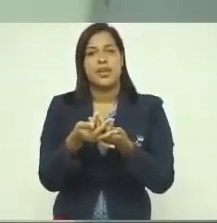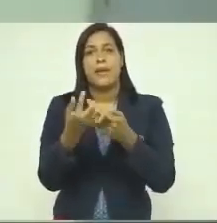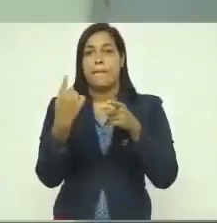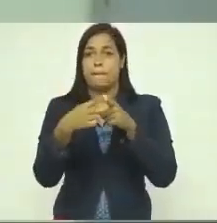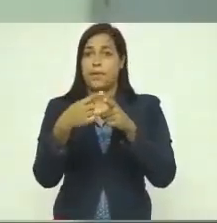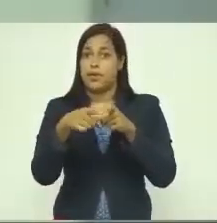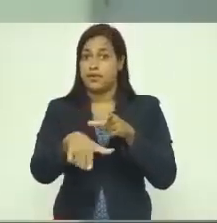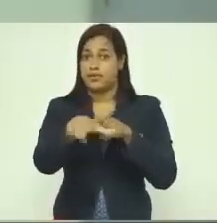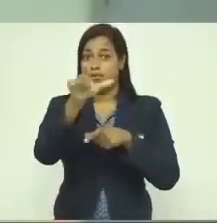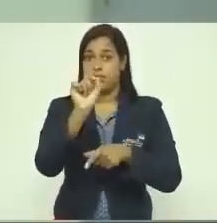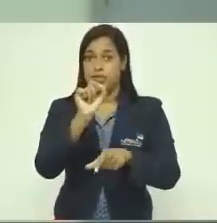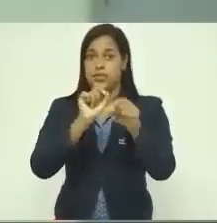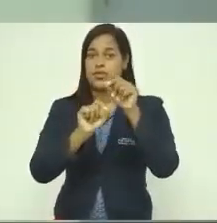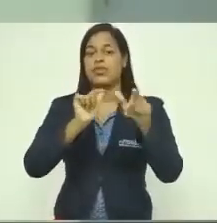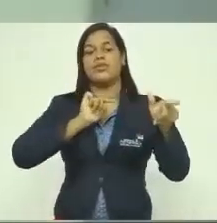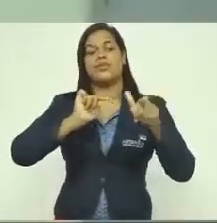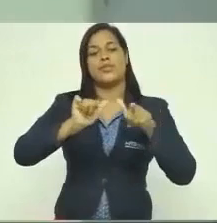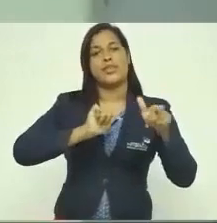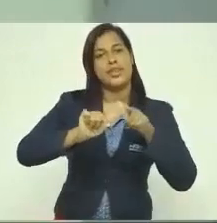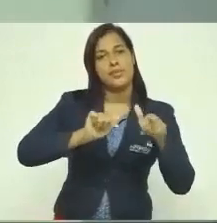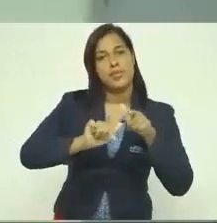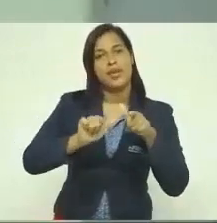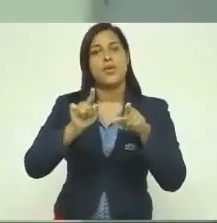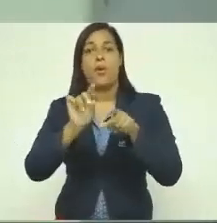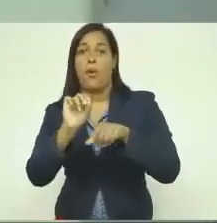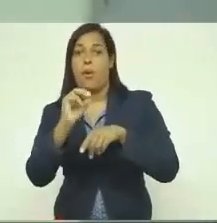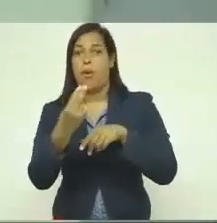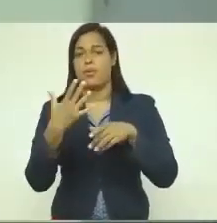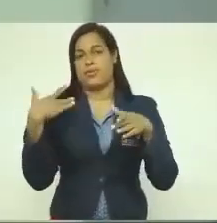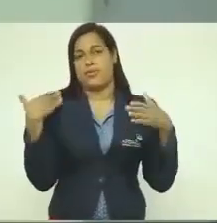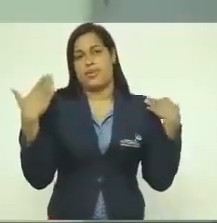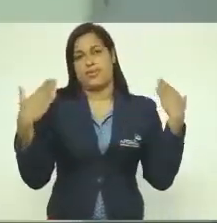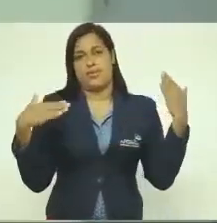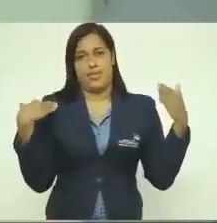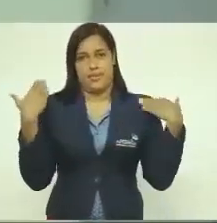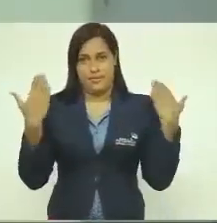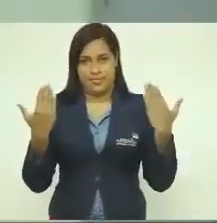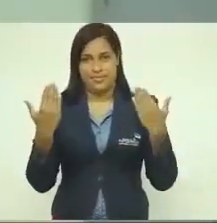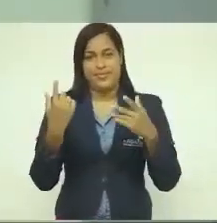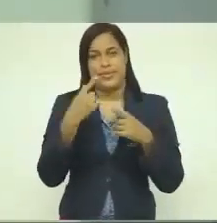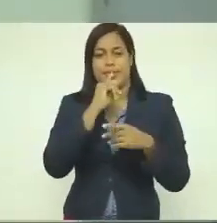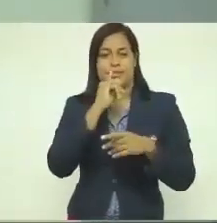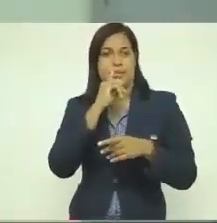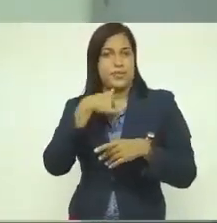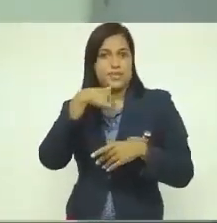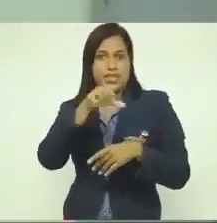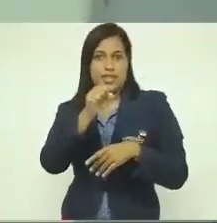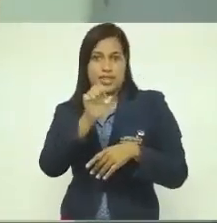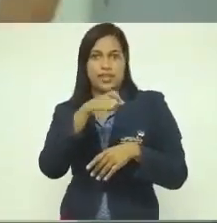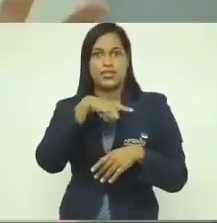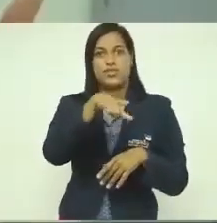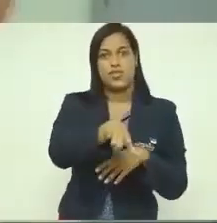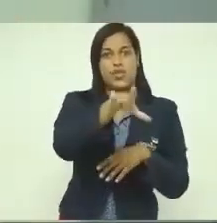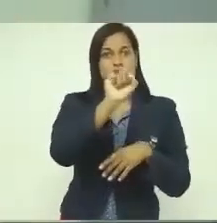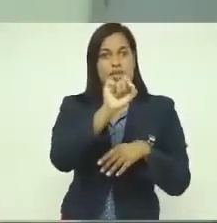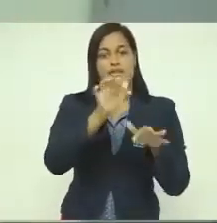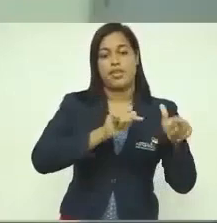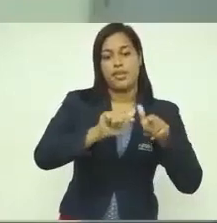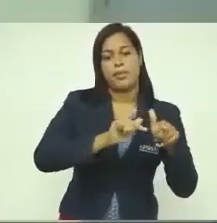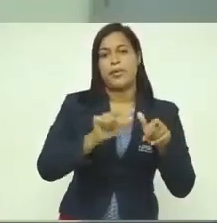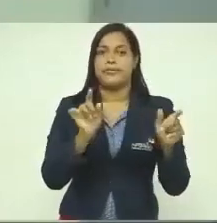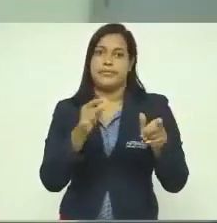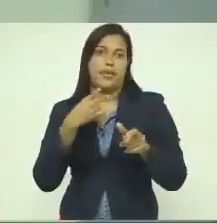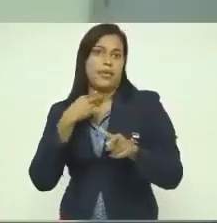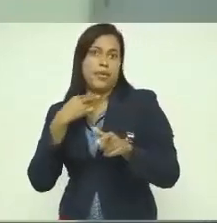ela escolhe entre trabalho e lazer, por exemplo. Então, quando eu escolho trabalho, eu estou abrindo mão de